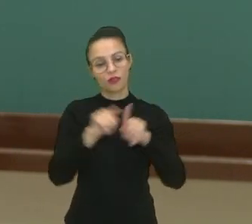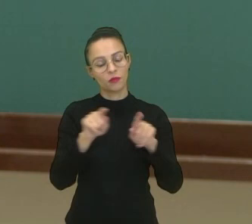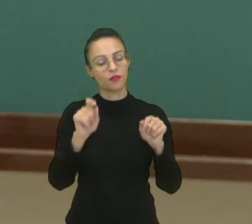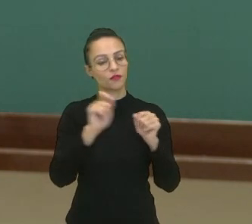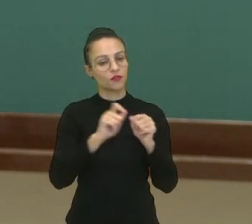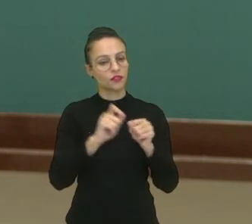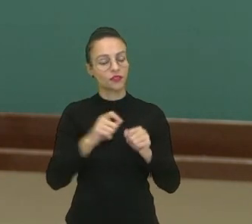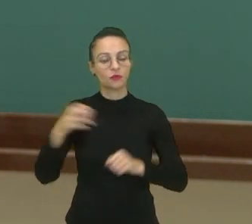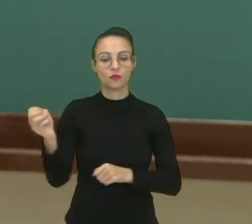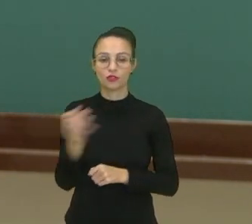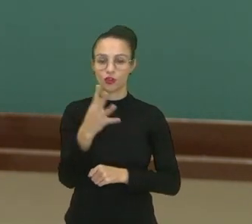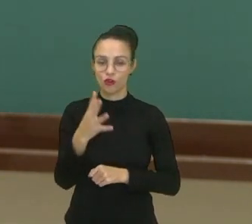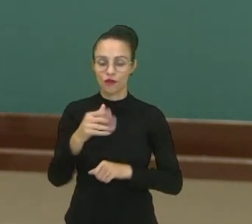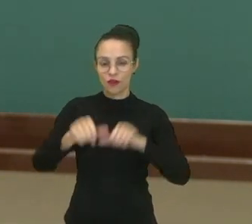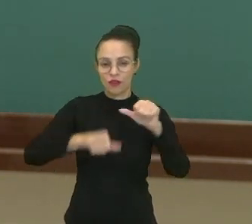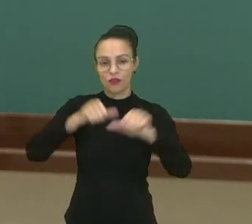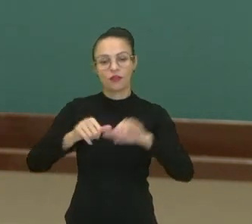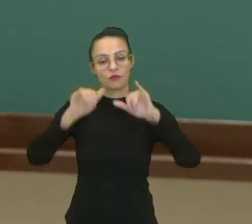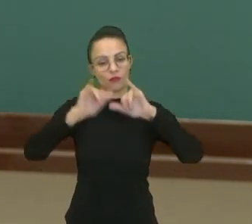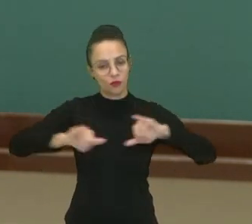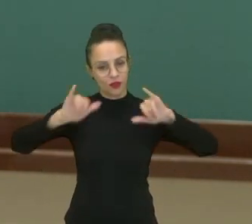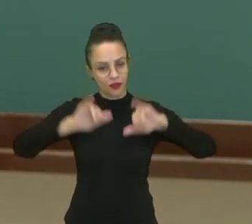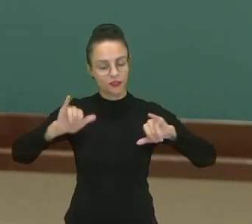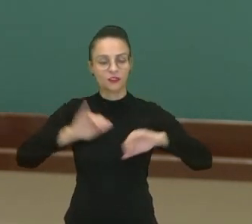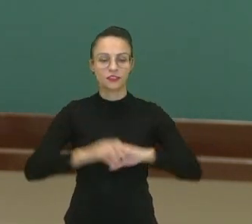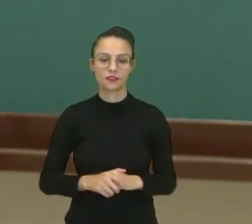uma atualização das propagandas lidas.